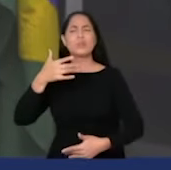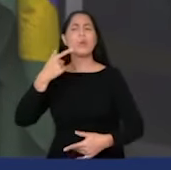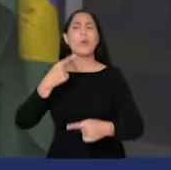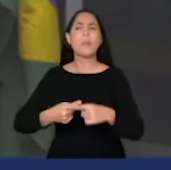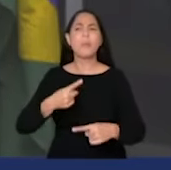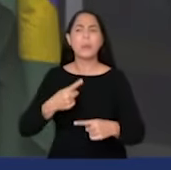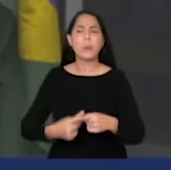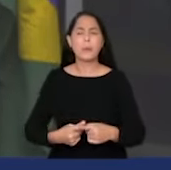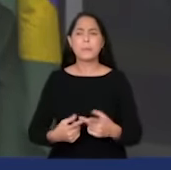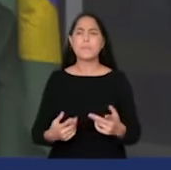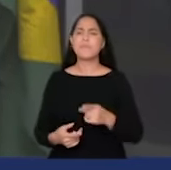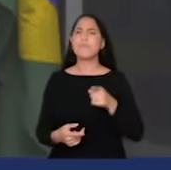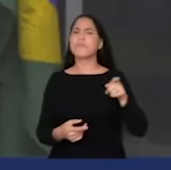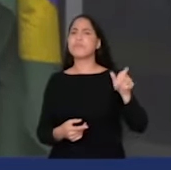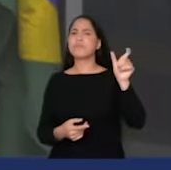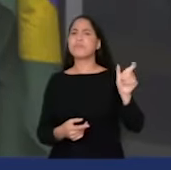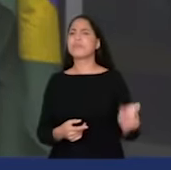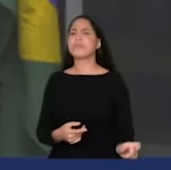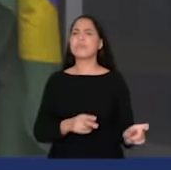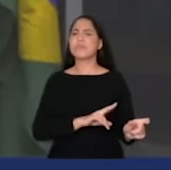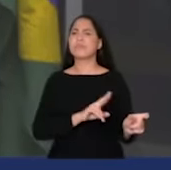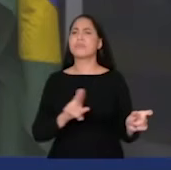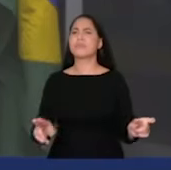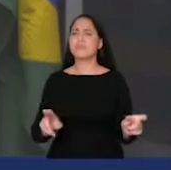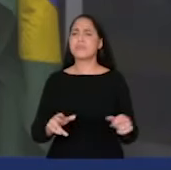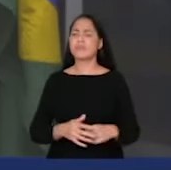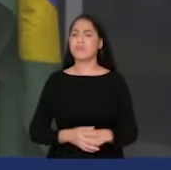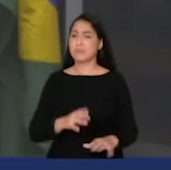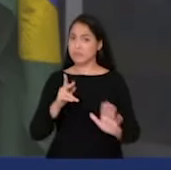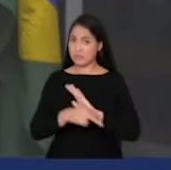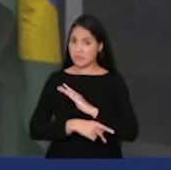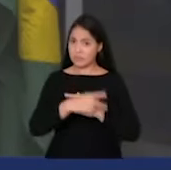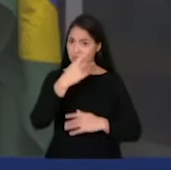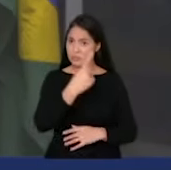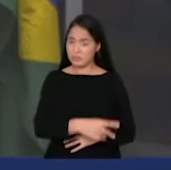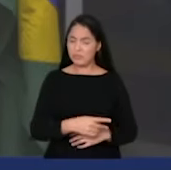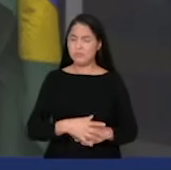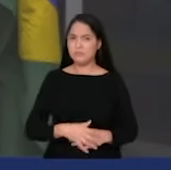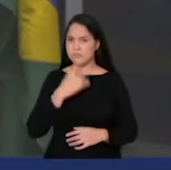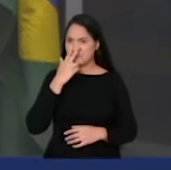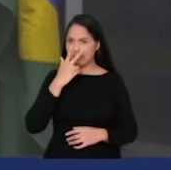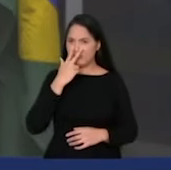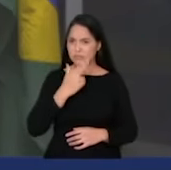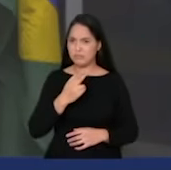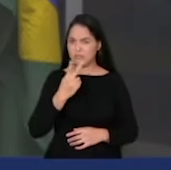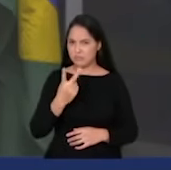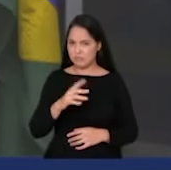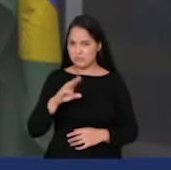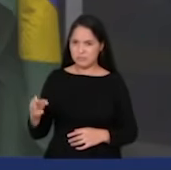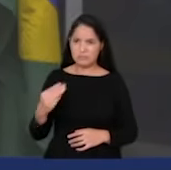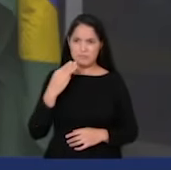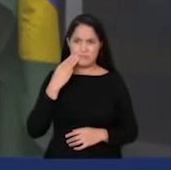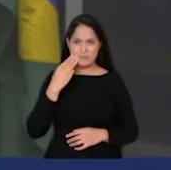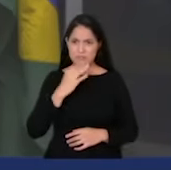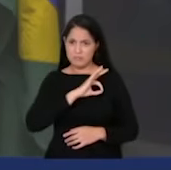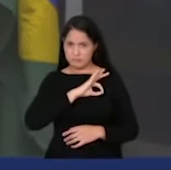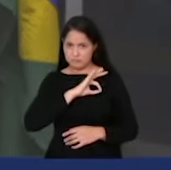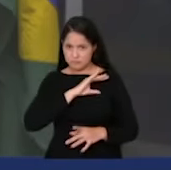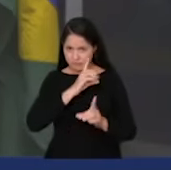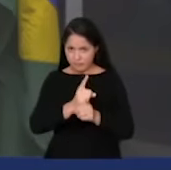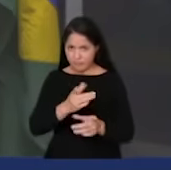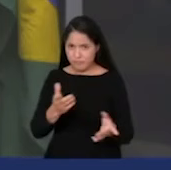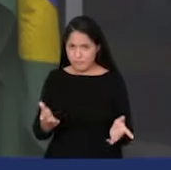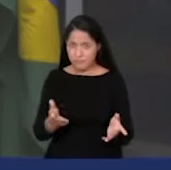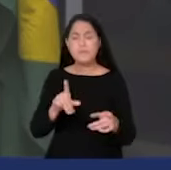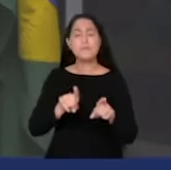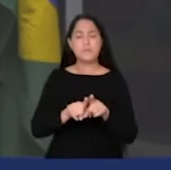vida particular, seus bens. Deve incluir aqui os 2 milhões de reais encontrados no apartamento da delegada, os lugares onde